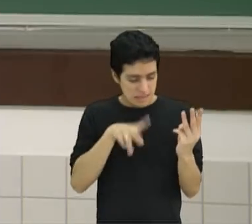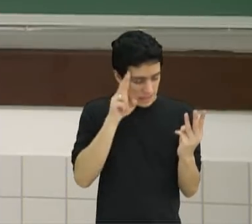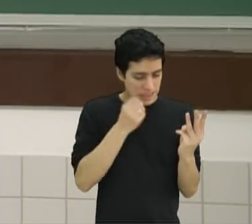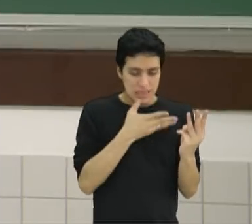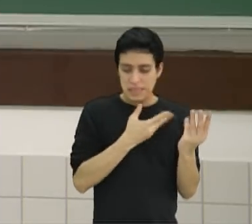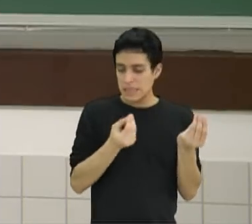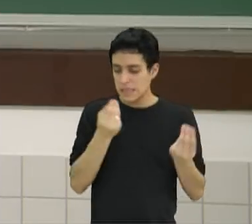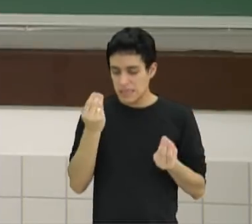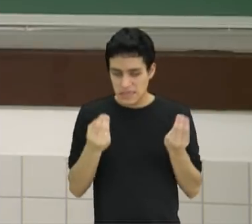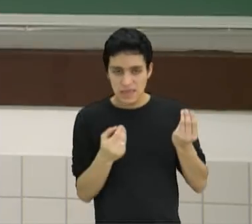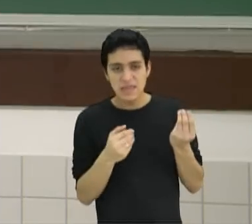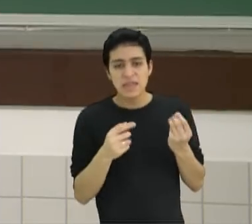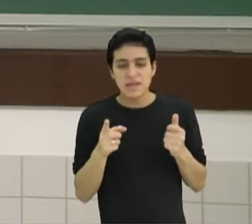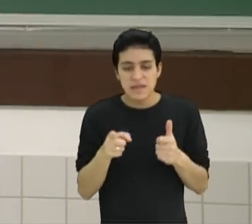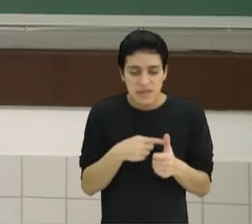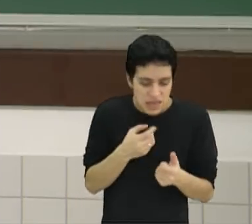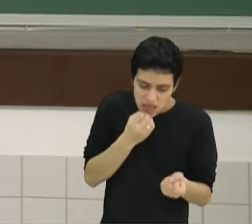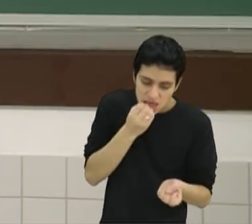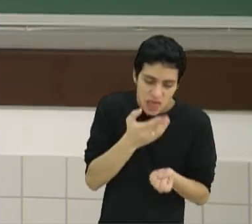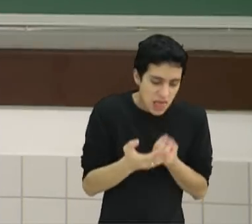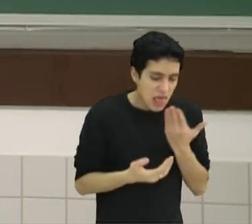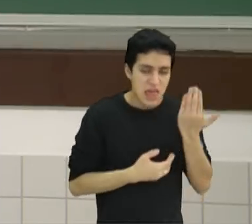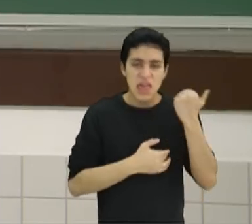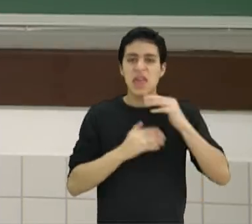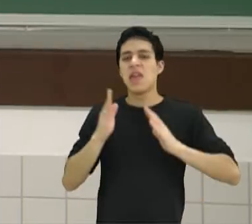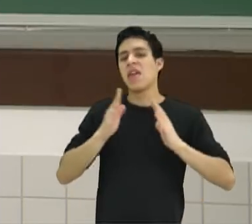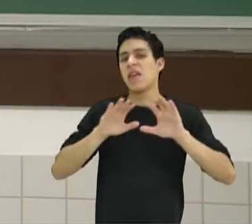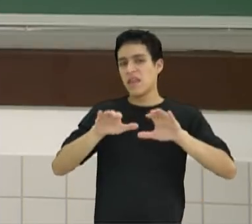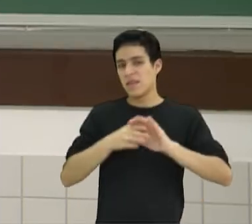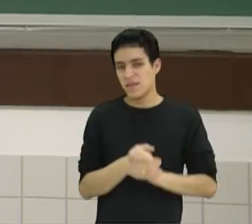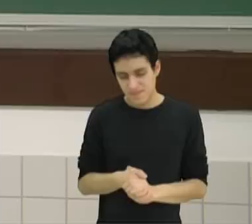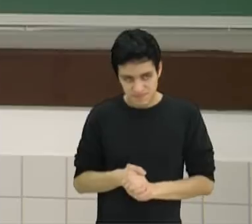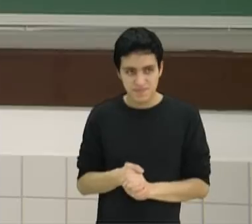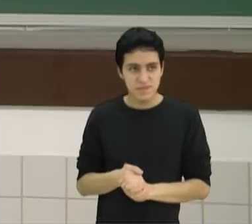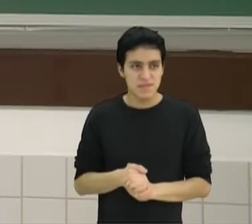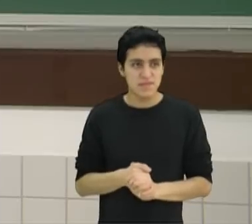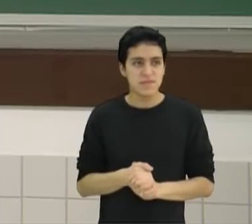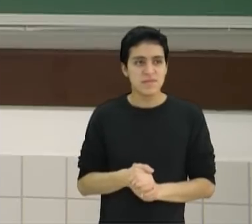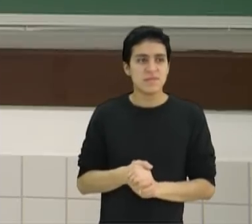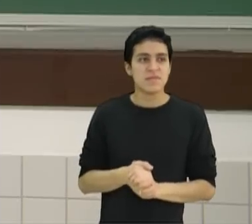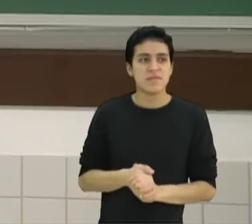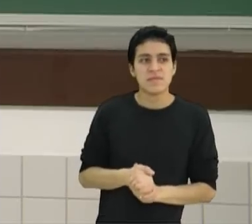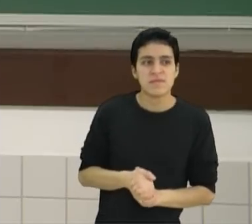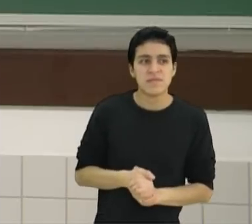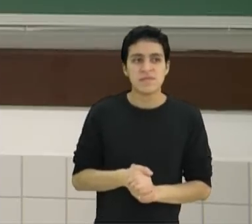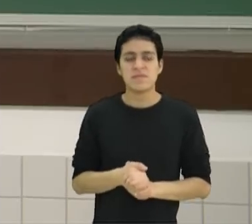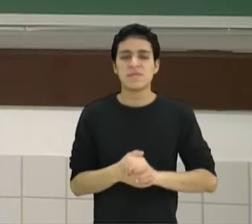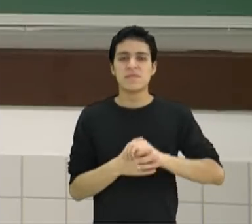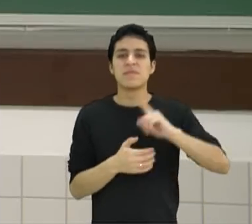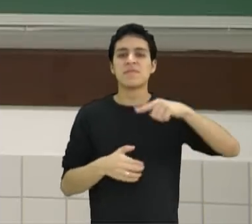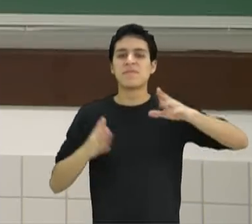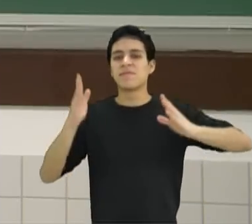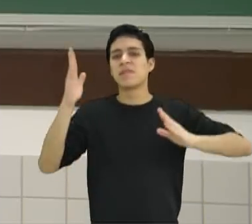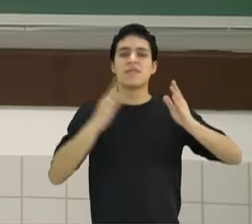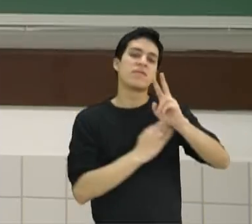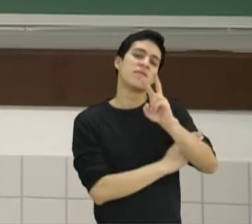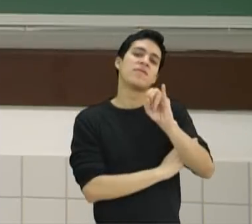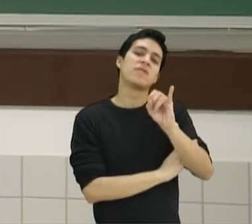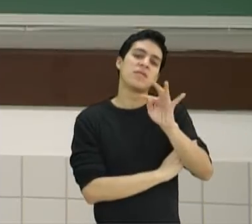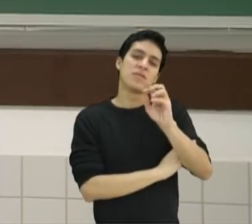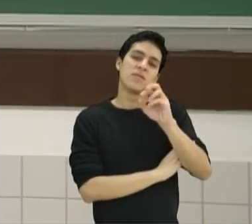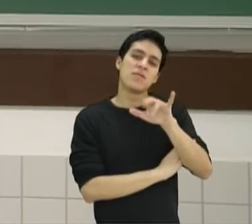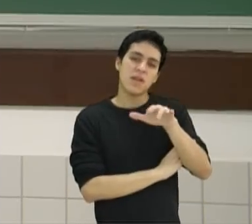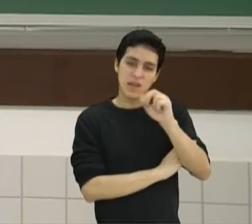surgiu primeiro da oralidade. Era bastante comum nessa época. Também era a época da Era Vitoriana, onde a rainha